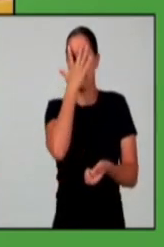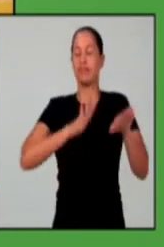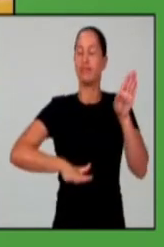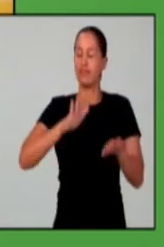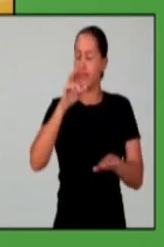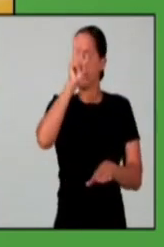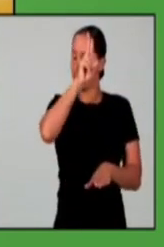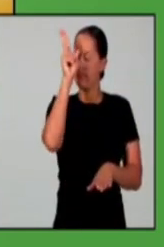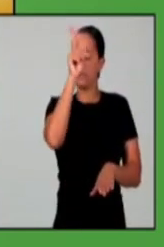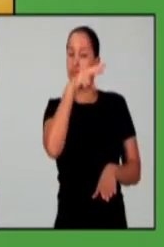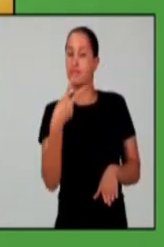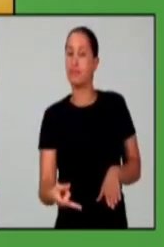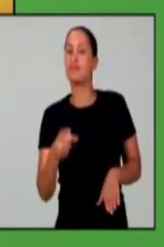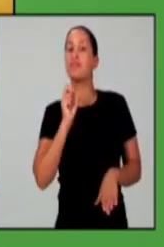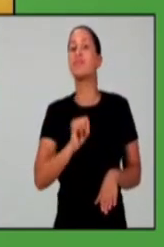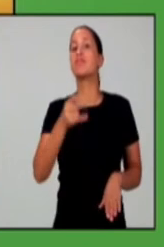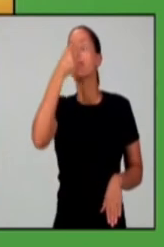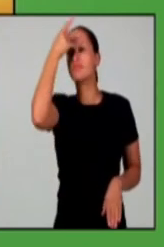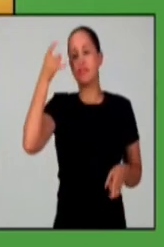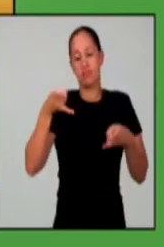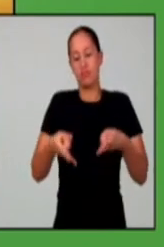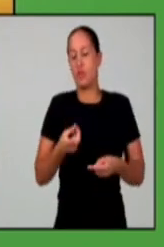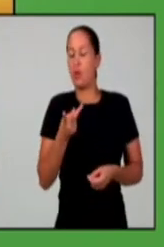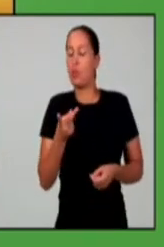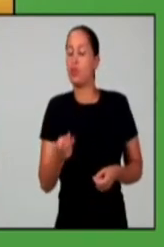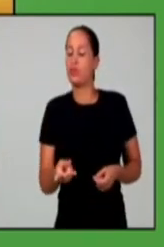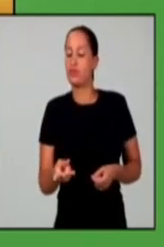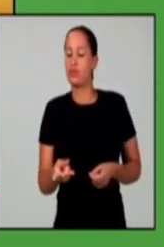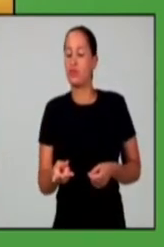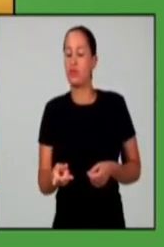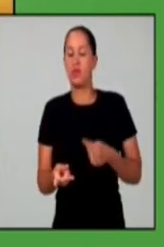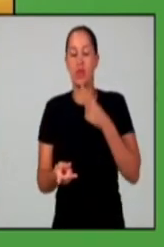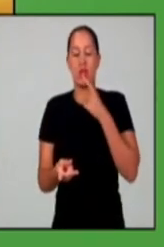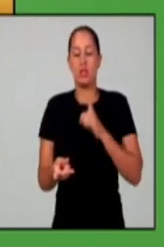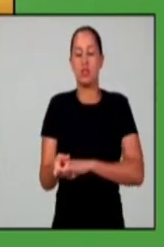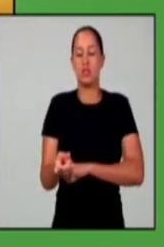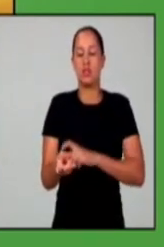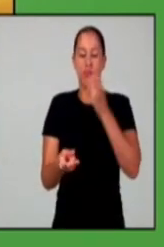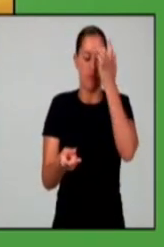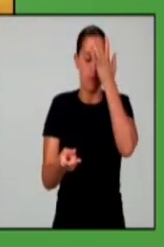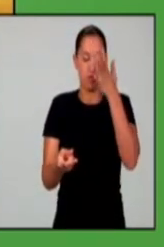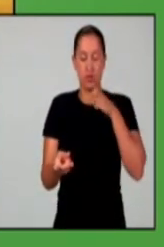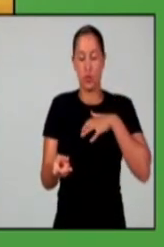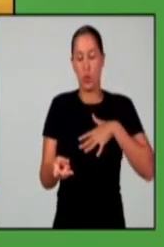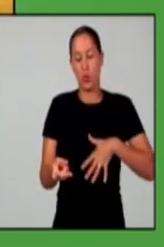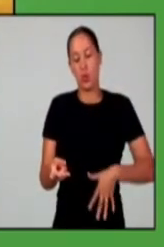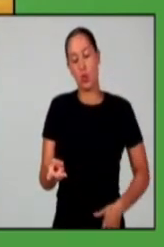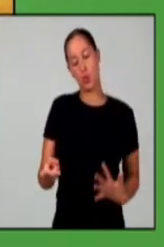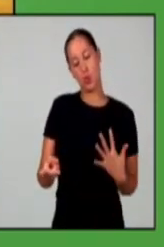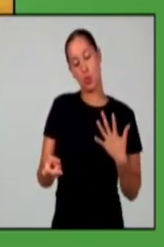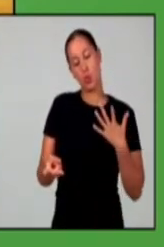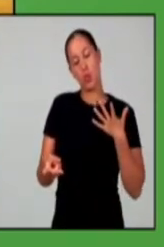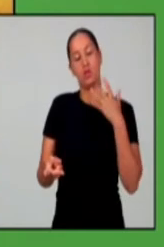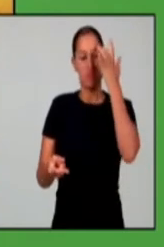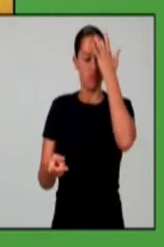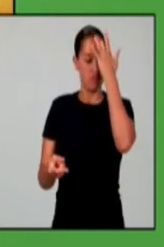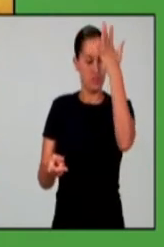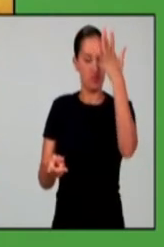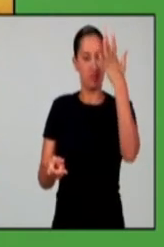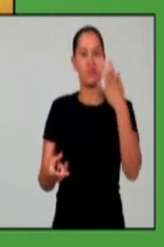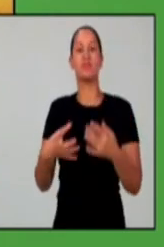desmaio. Numa pessoa deitada, a distribuição do sangue será semelhante nos vasos sanguíneos da cabeça, peito, membros.